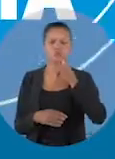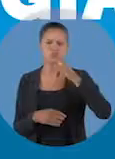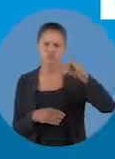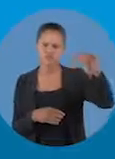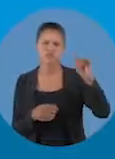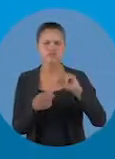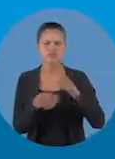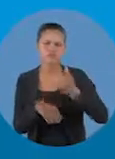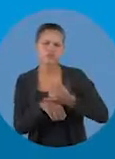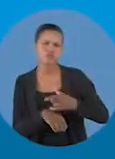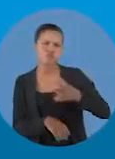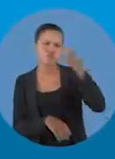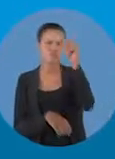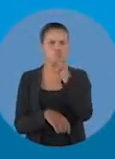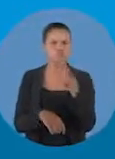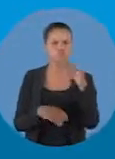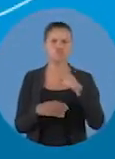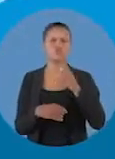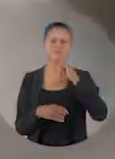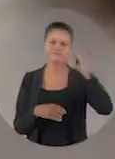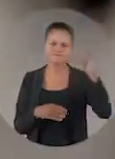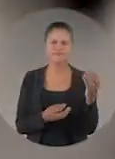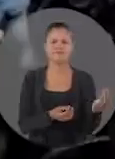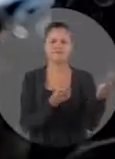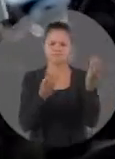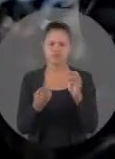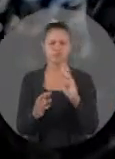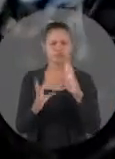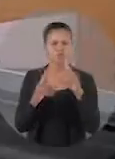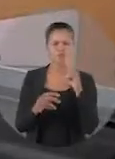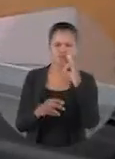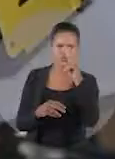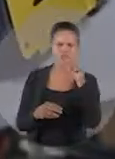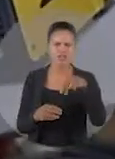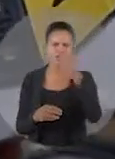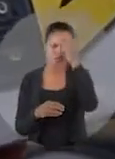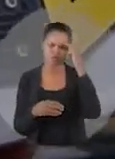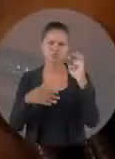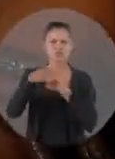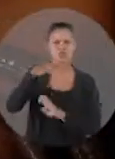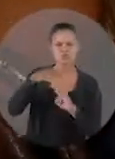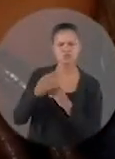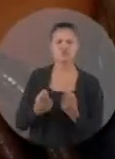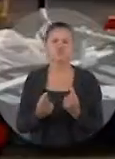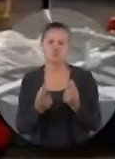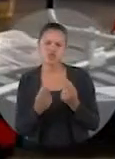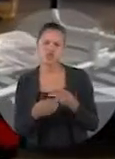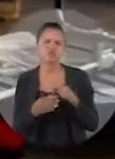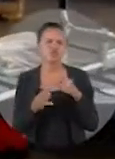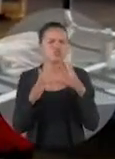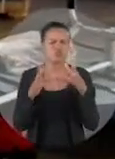energia e finalmente trazer o Leão de Tucuruí, para dar toda a força aos empreendedores com crédito